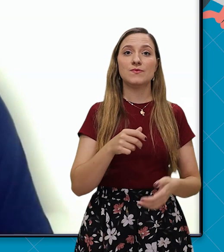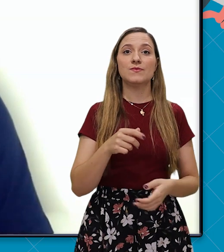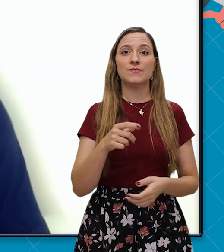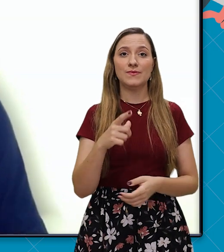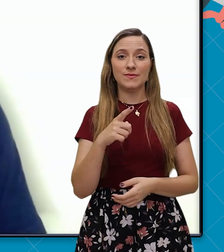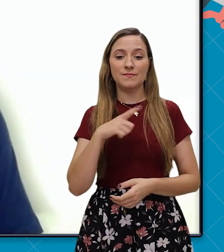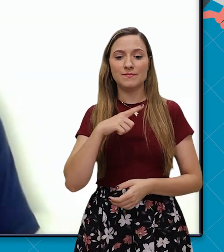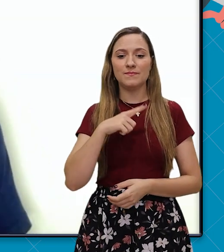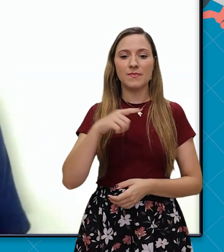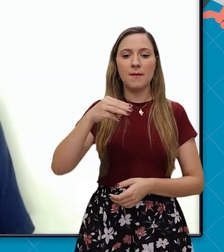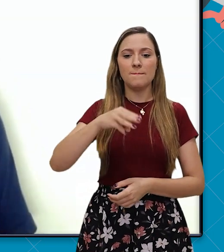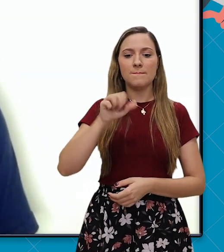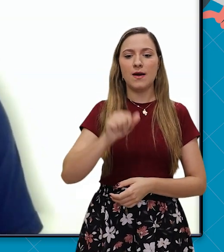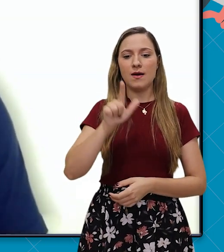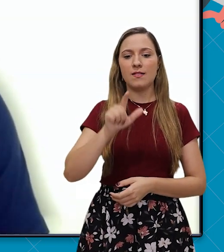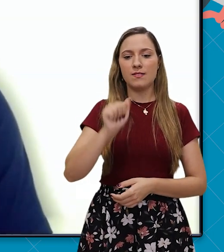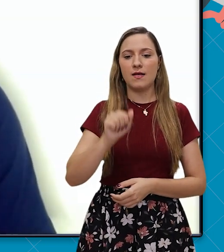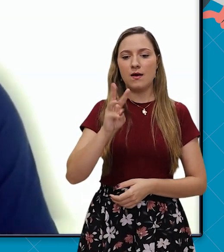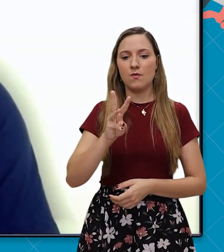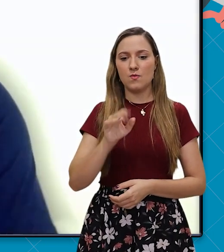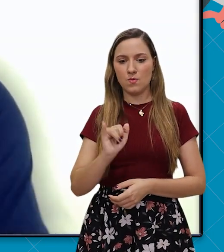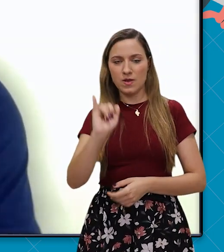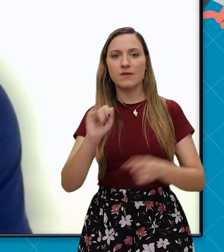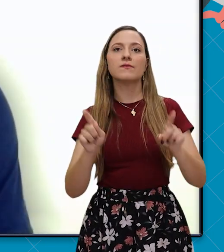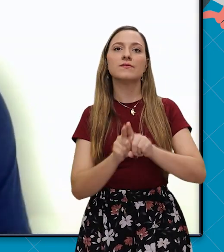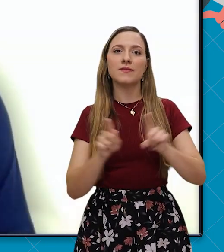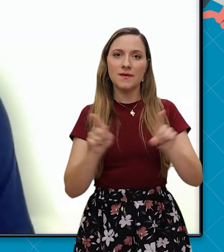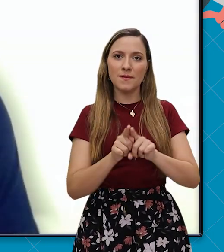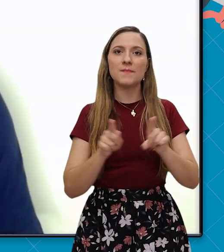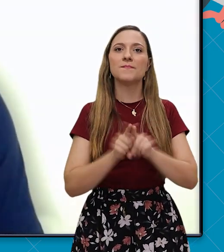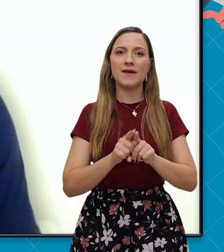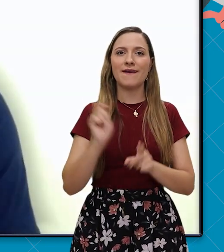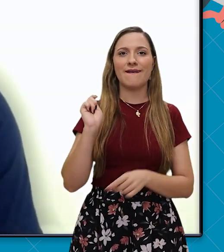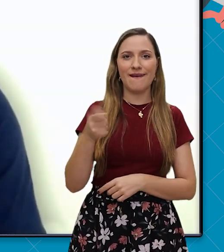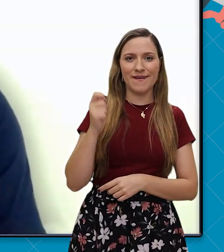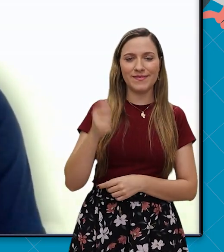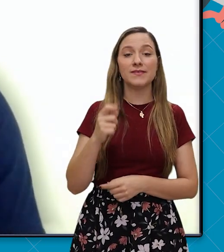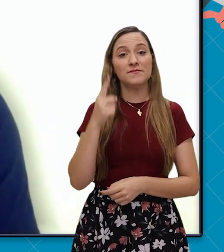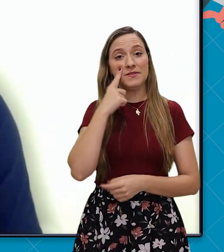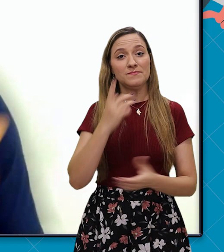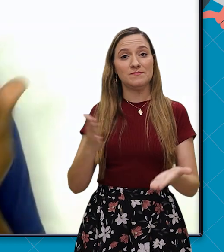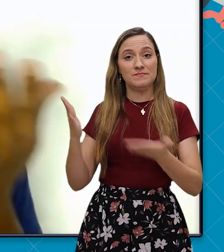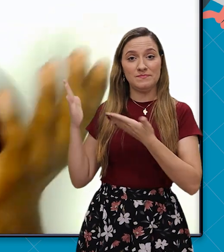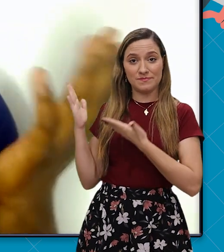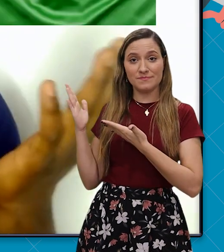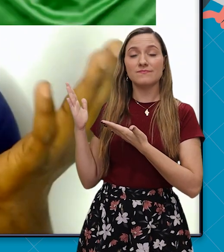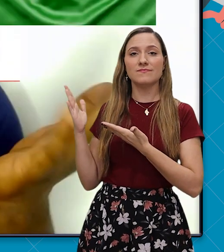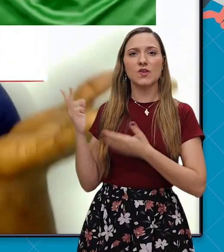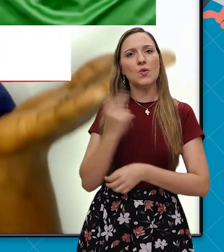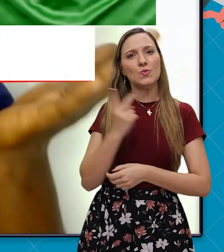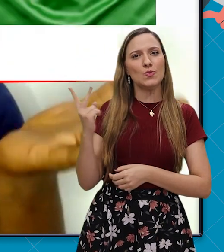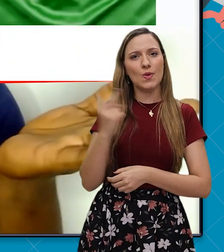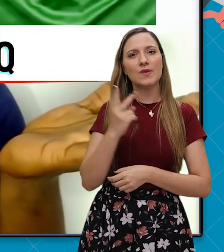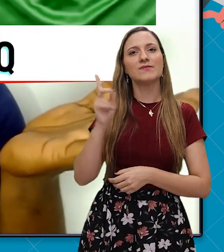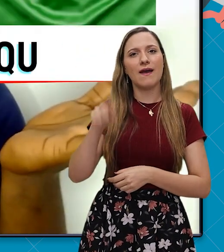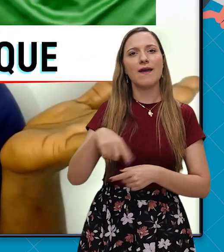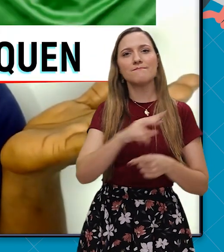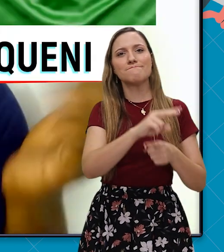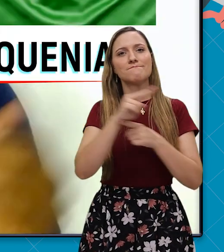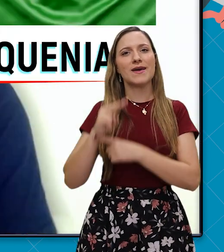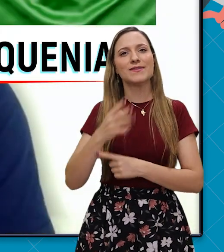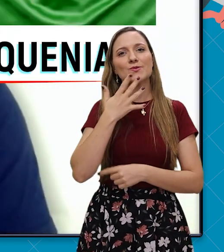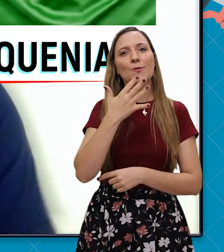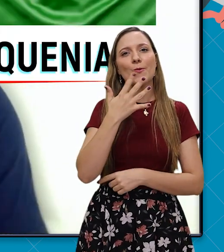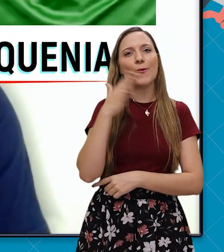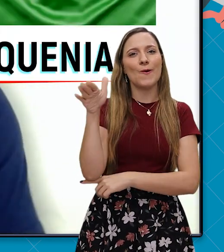Tem o Quênia e o Malau. Nesses dois países vocês podem ver essas duas bandeiras